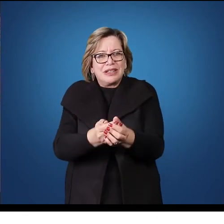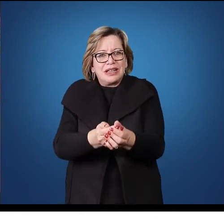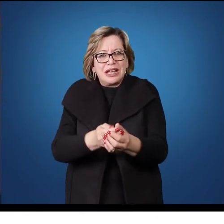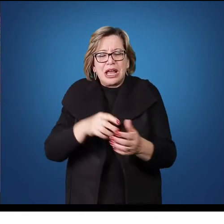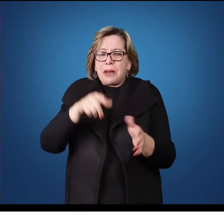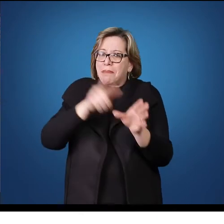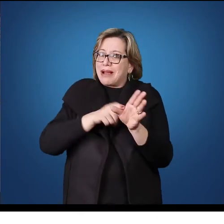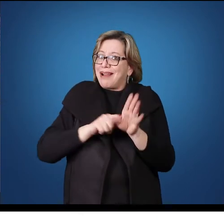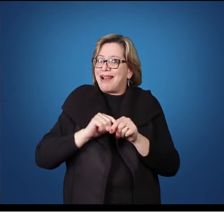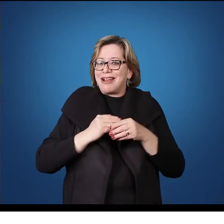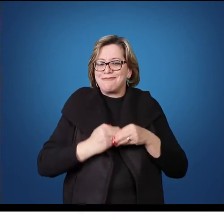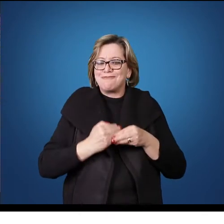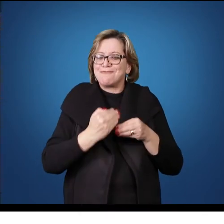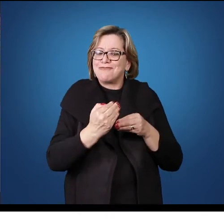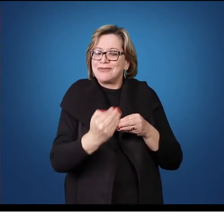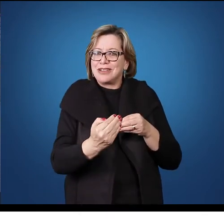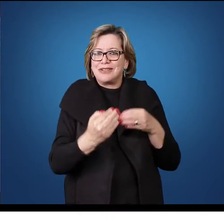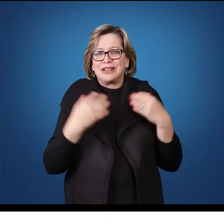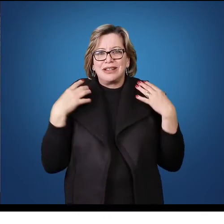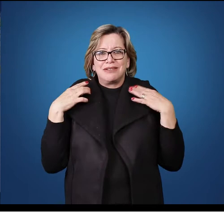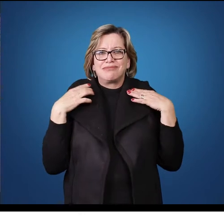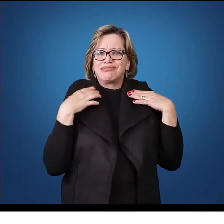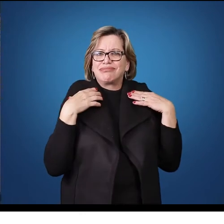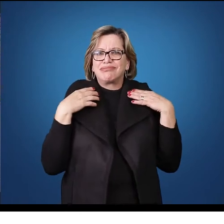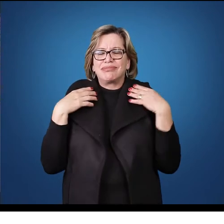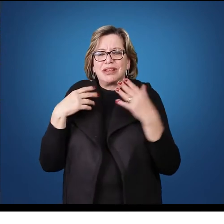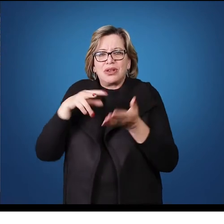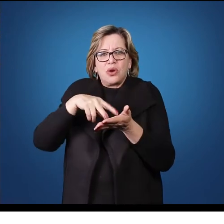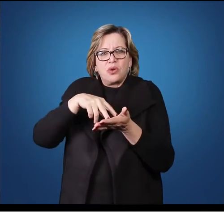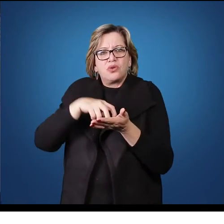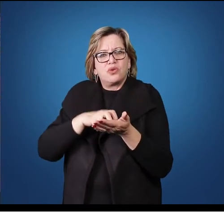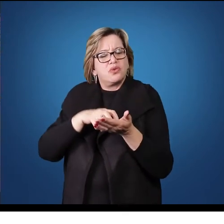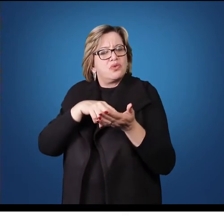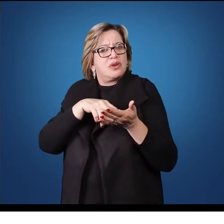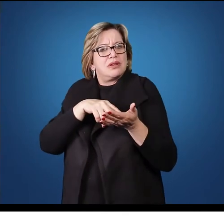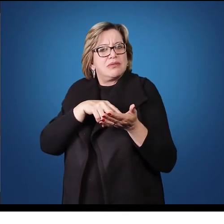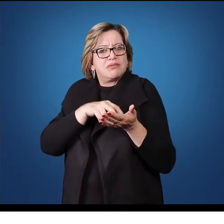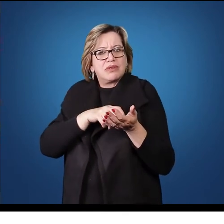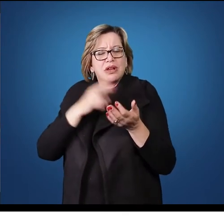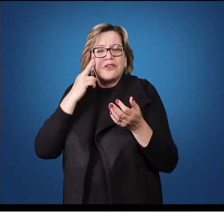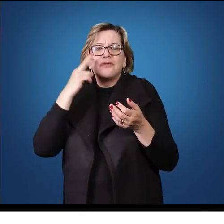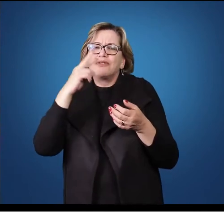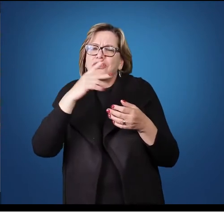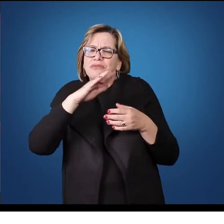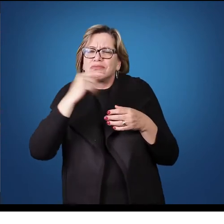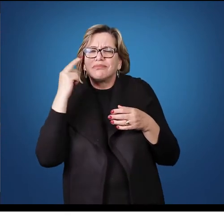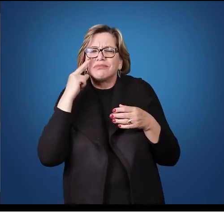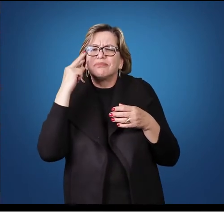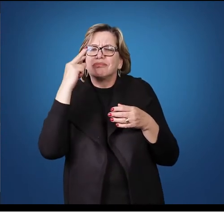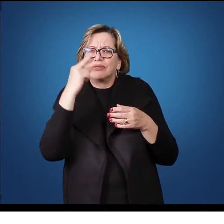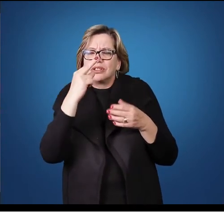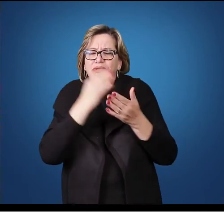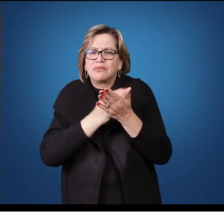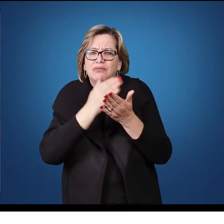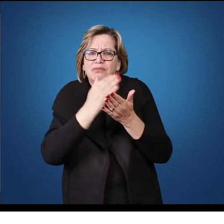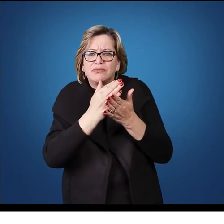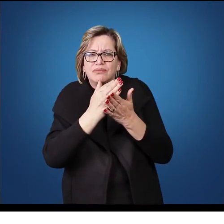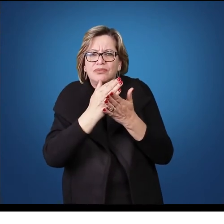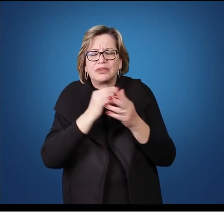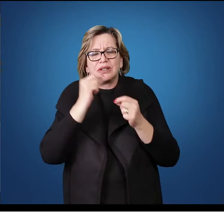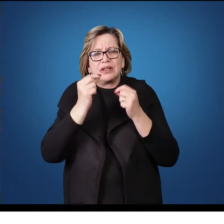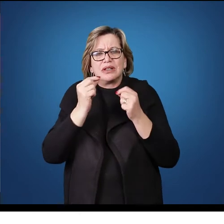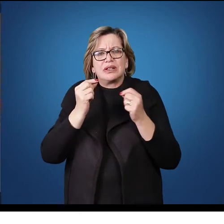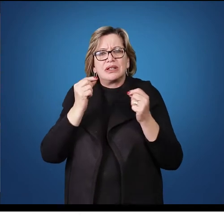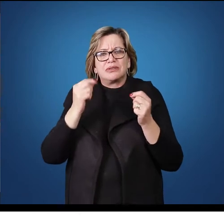levemente à frente e a posição de largura dos ombros. Então, o joelho levemente fletido, é mais ou menos esse o movimento de manchete que a gente vai dar inicial. Em